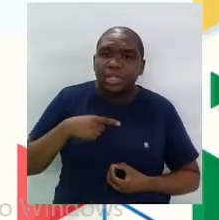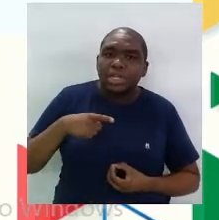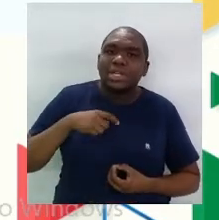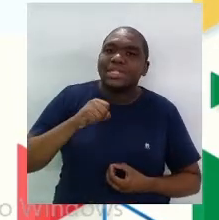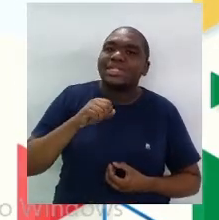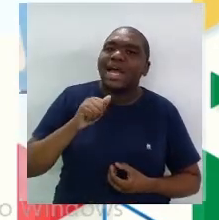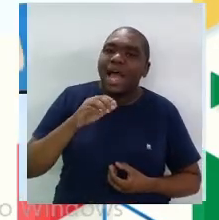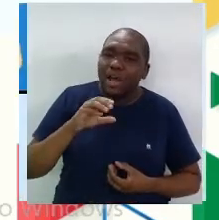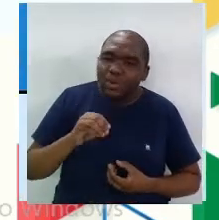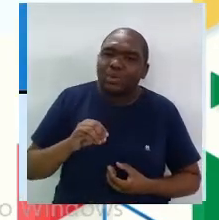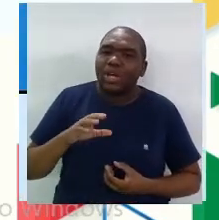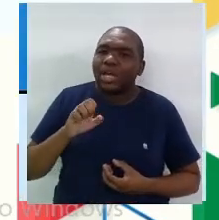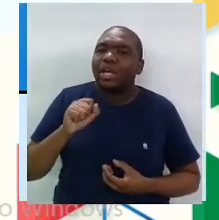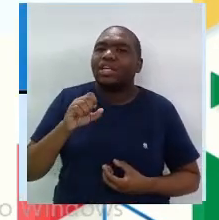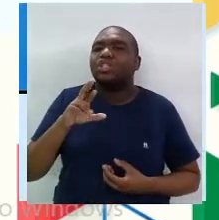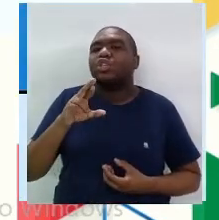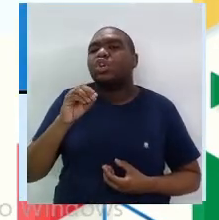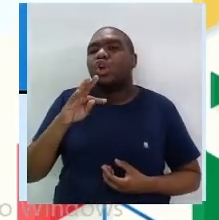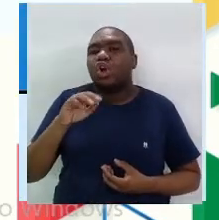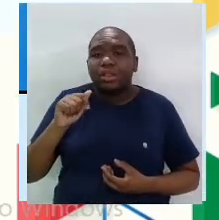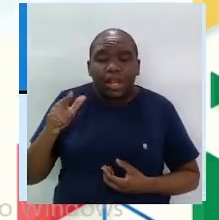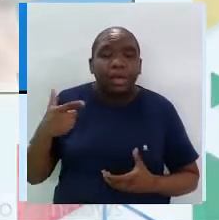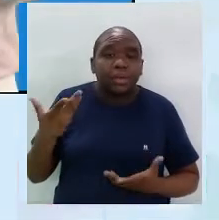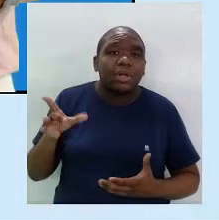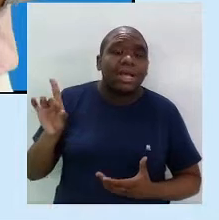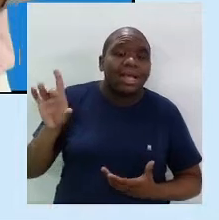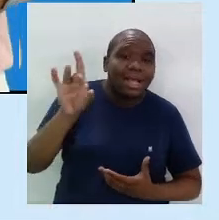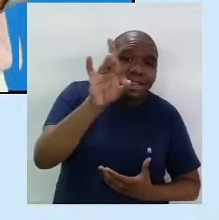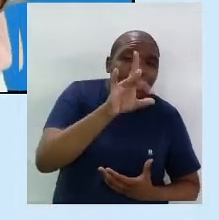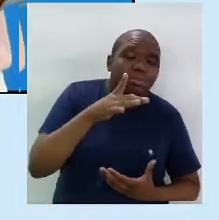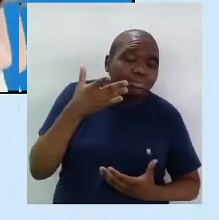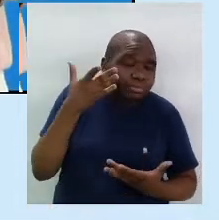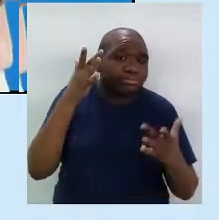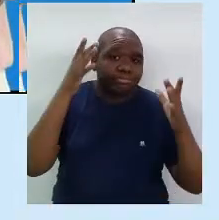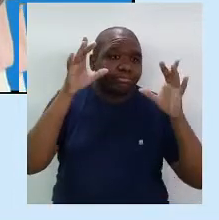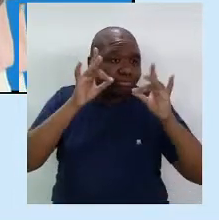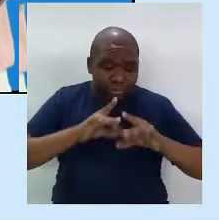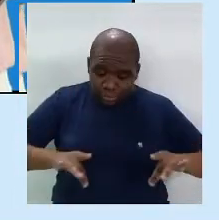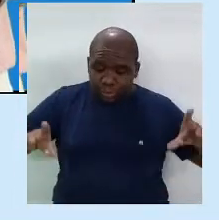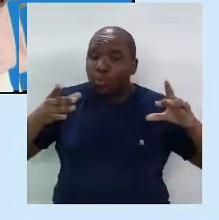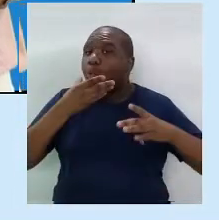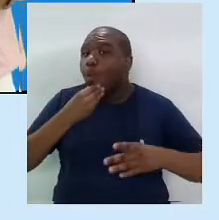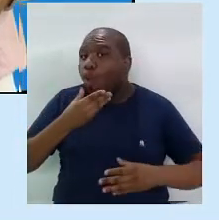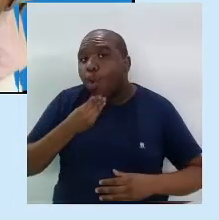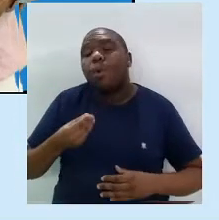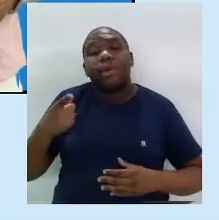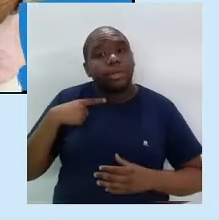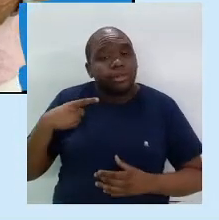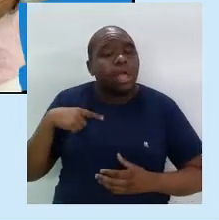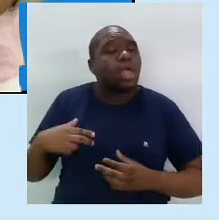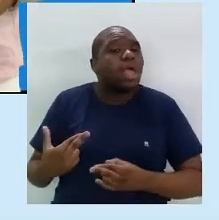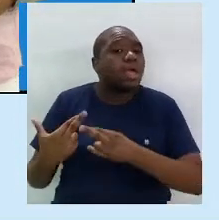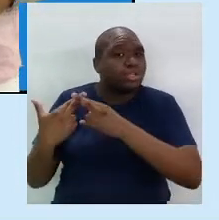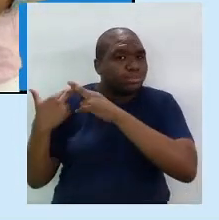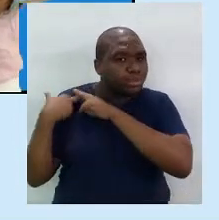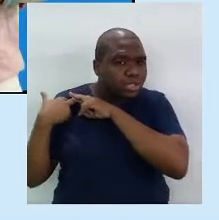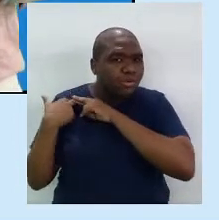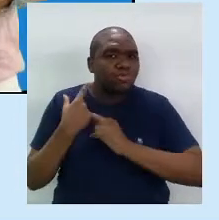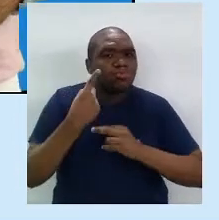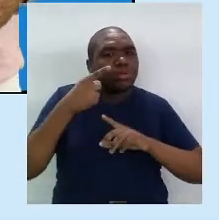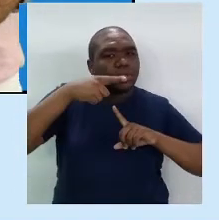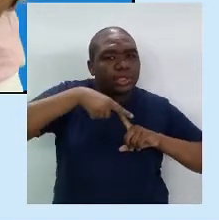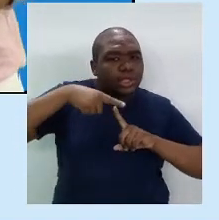o testículo, o saco escrotal. Então, cada um desses órgãos aí, eles vão